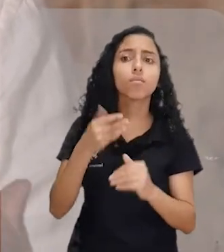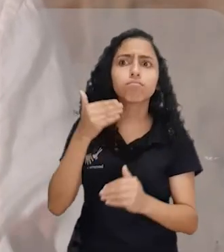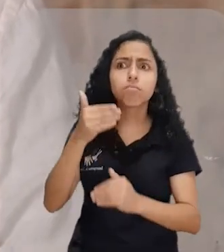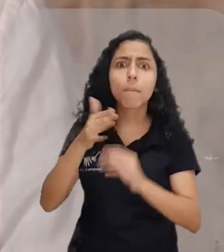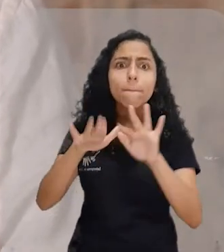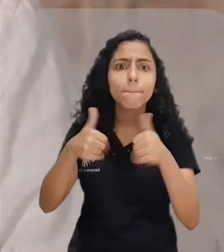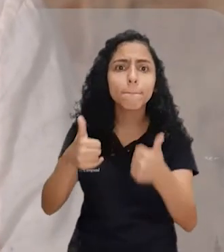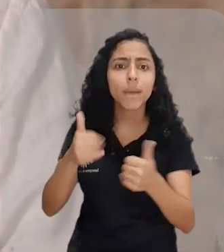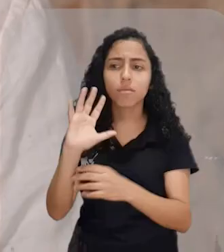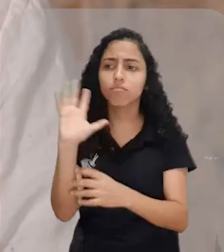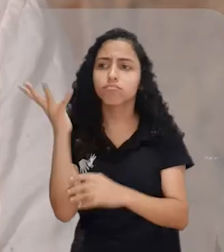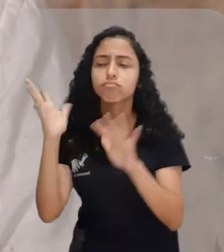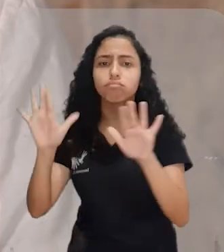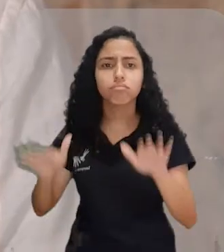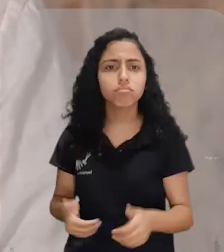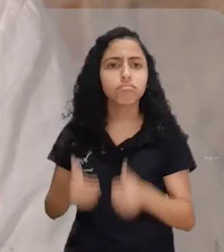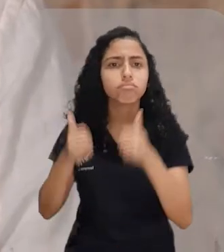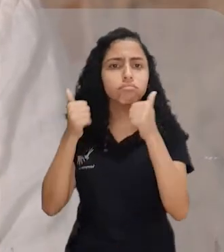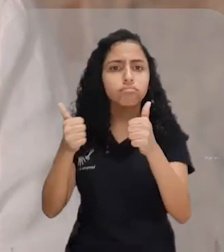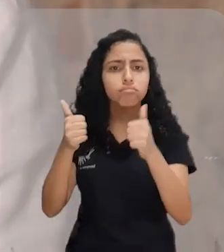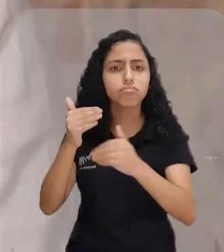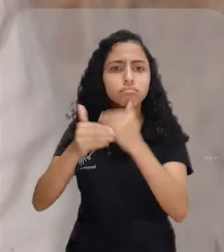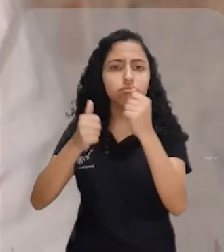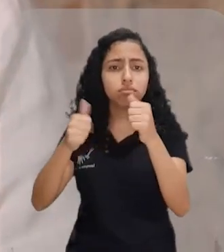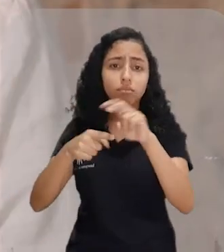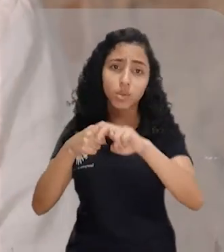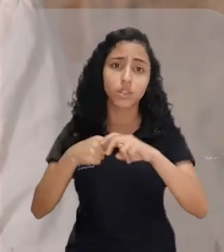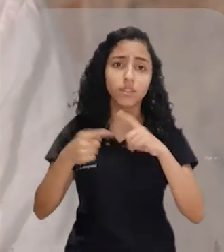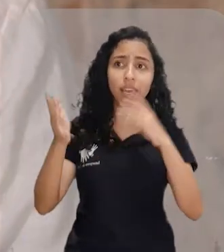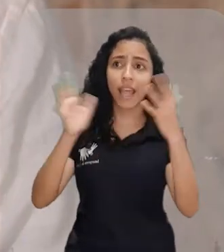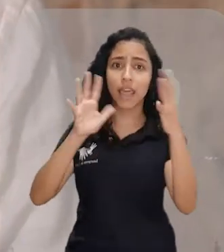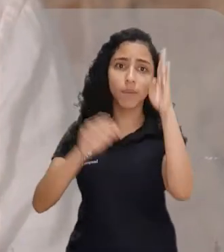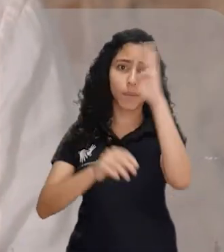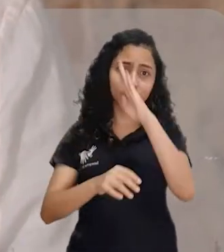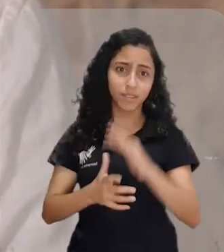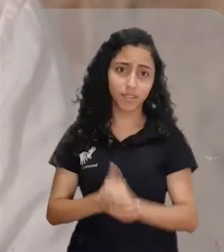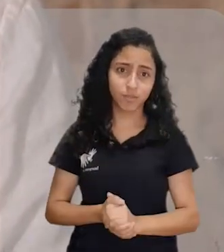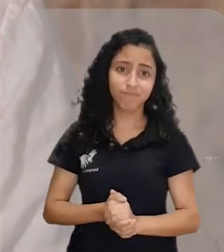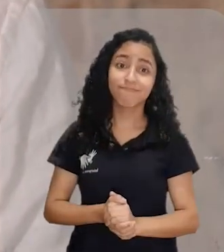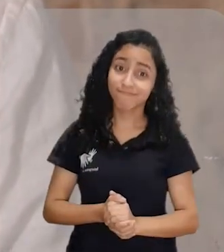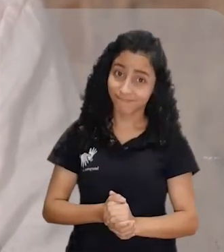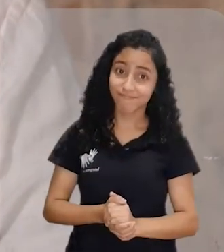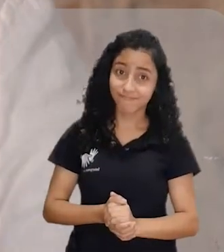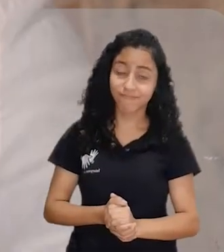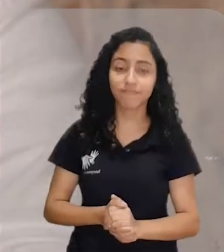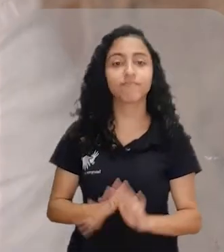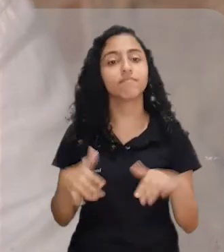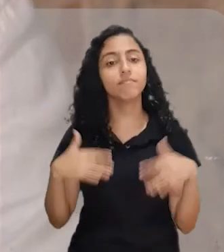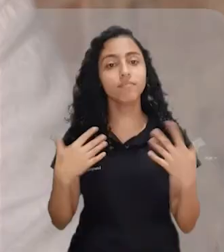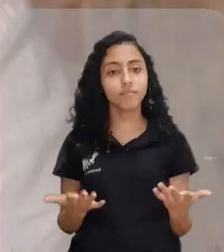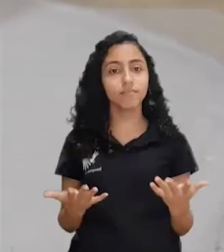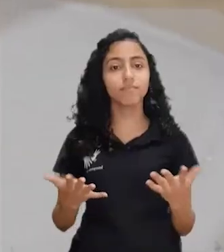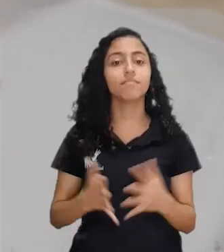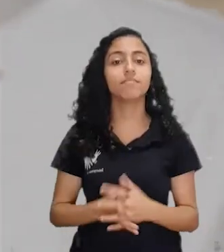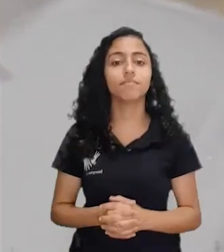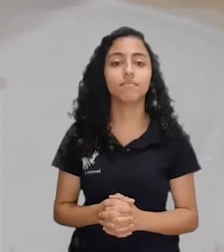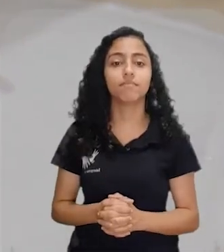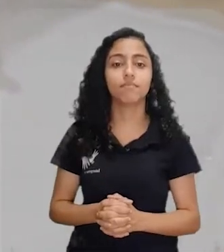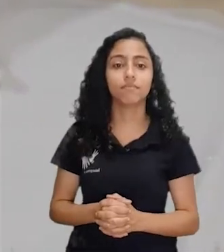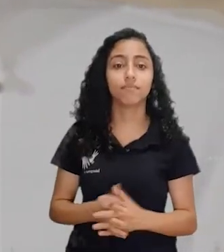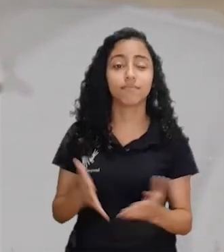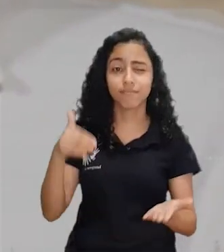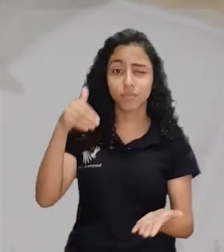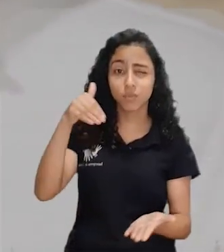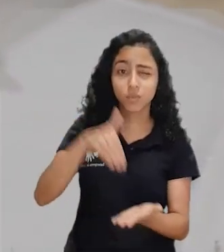bom desenvolvimento da vegetação em função do clima tropical. Ok?